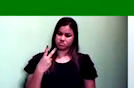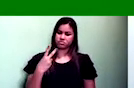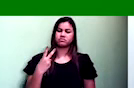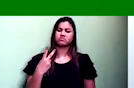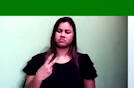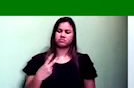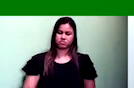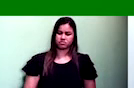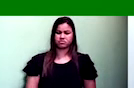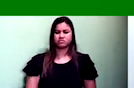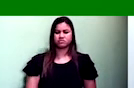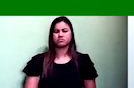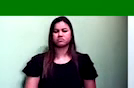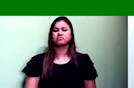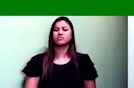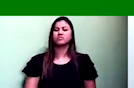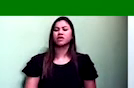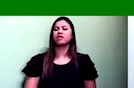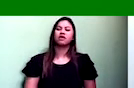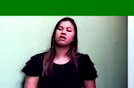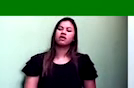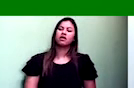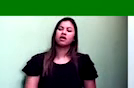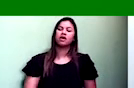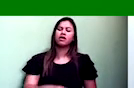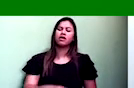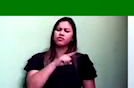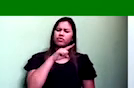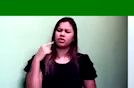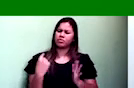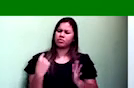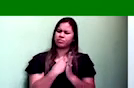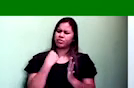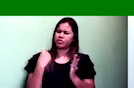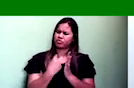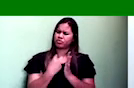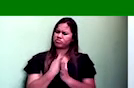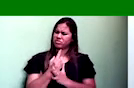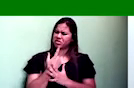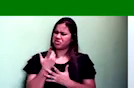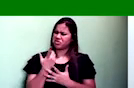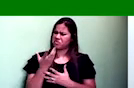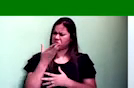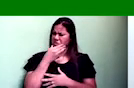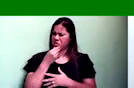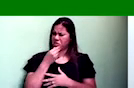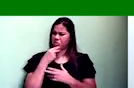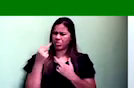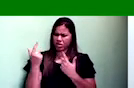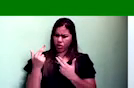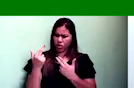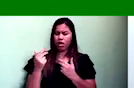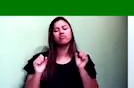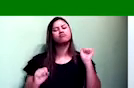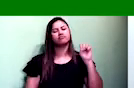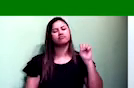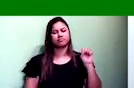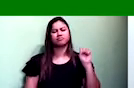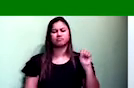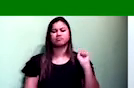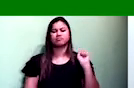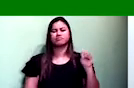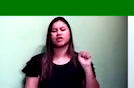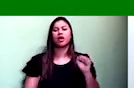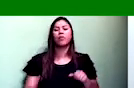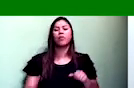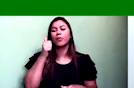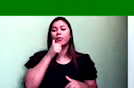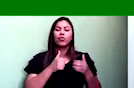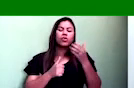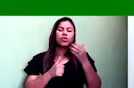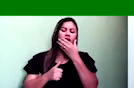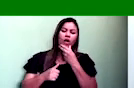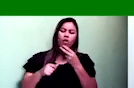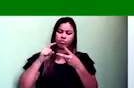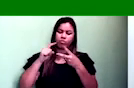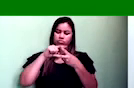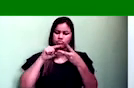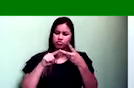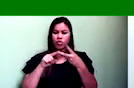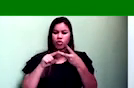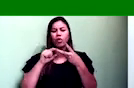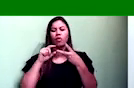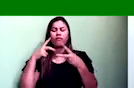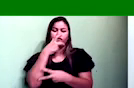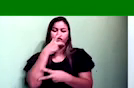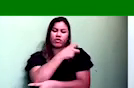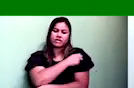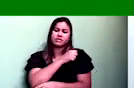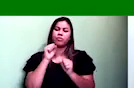preconizado. Aí podem perguntar, mas para o público masculino também? Sim, também. O HPV também pode causar